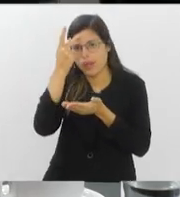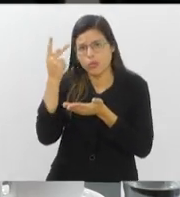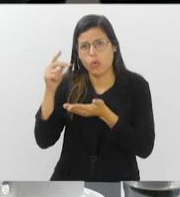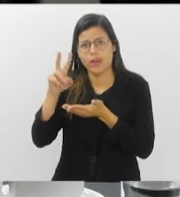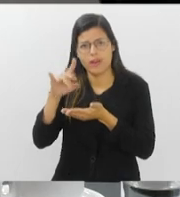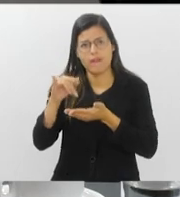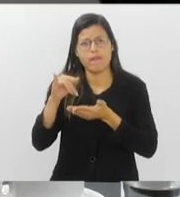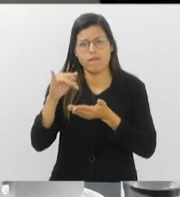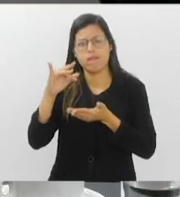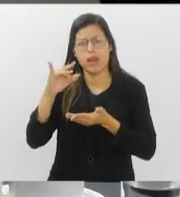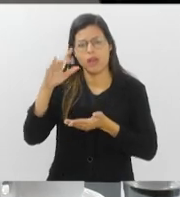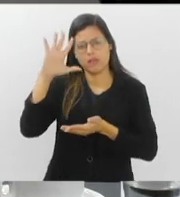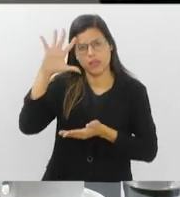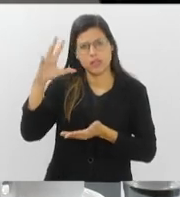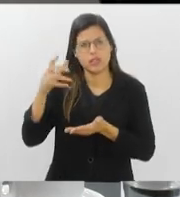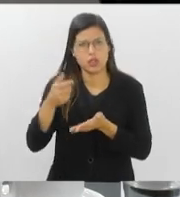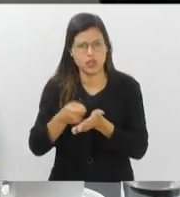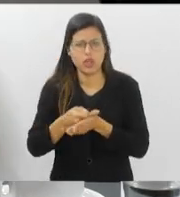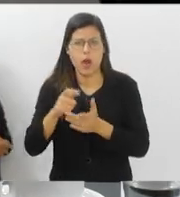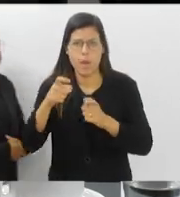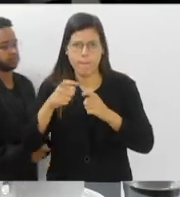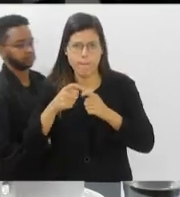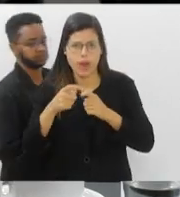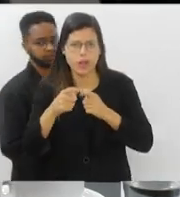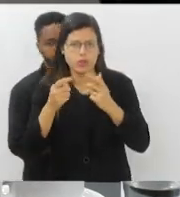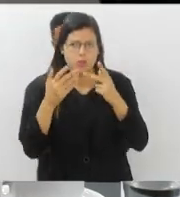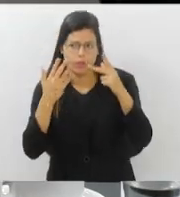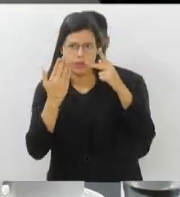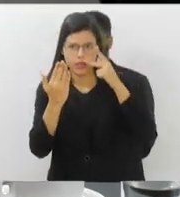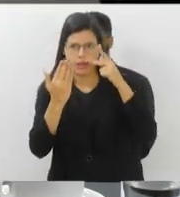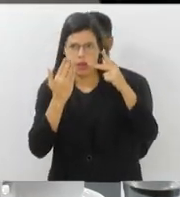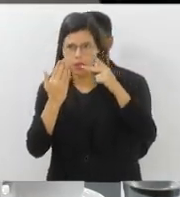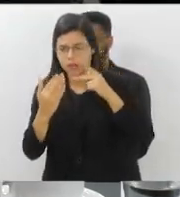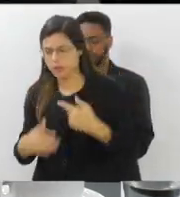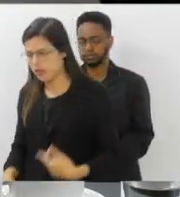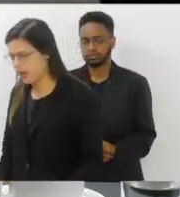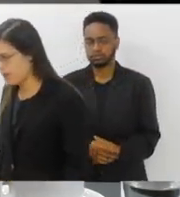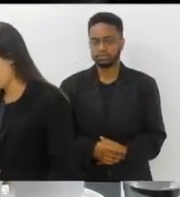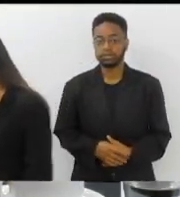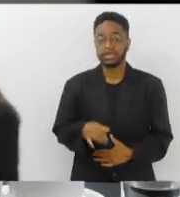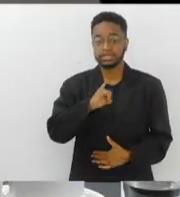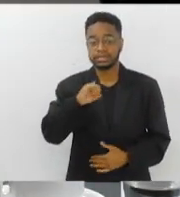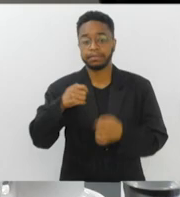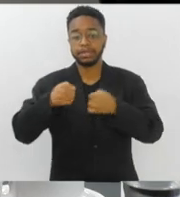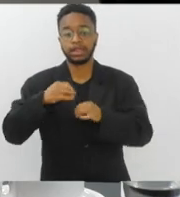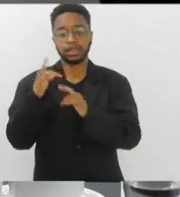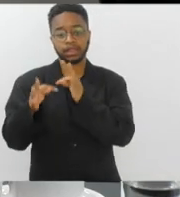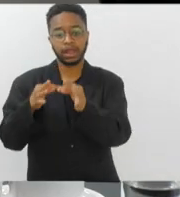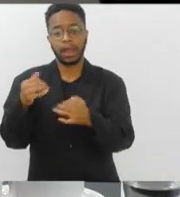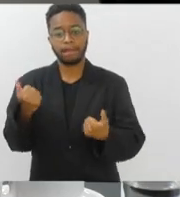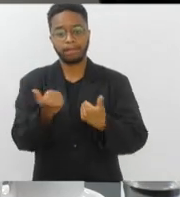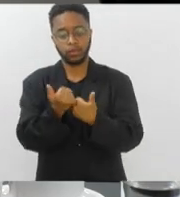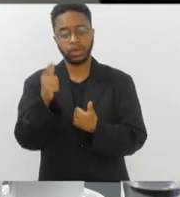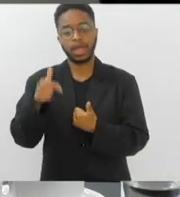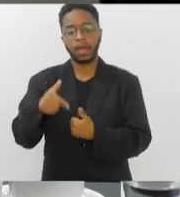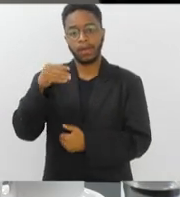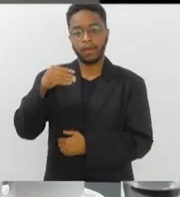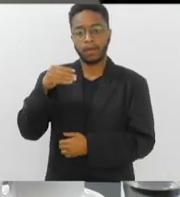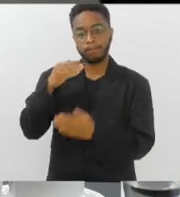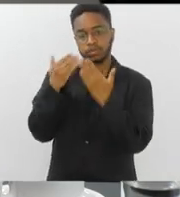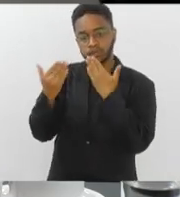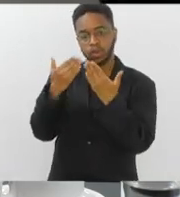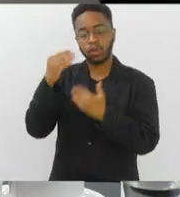o médico psiquiatra. Se terá terapia de apoio, pode ser o psicólogo, ou pode ser o psiquiatra, ou pode ser